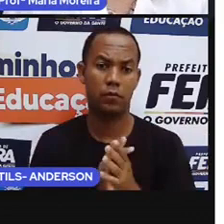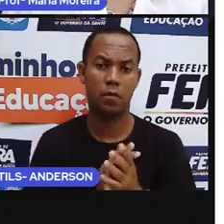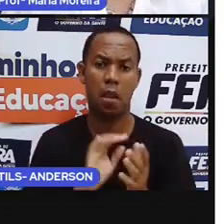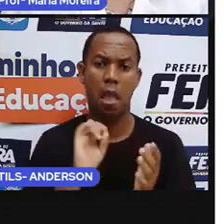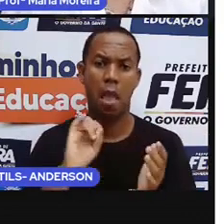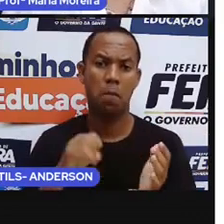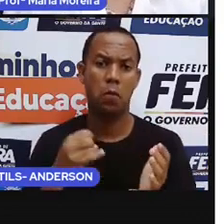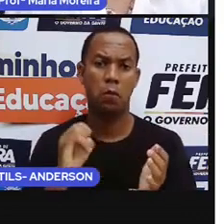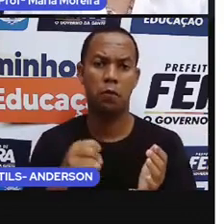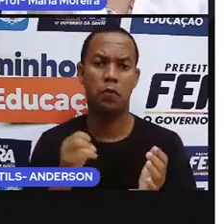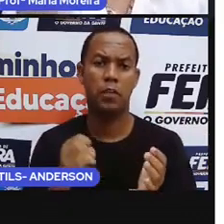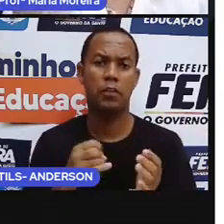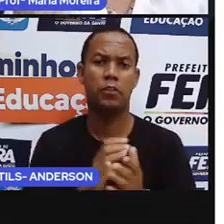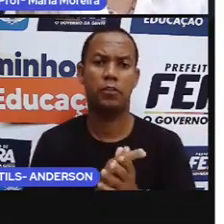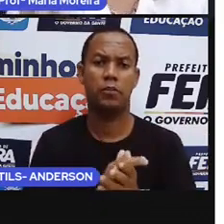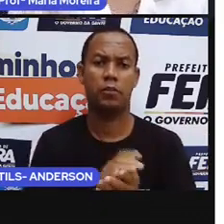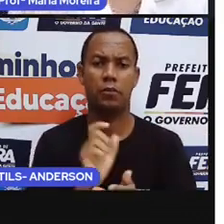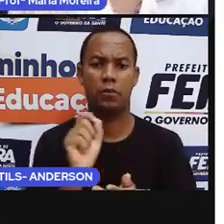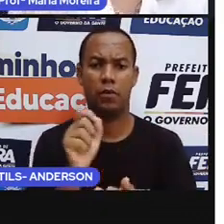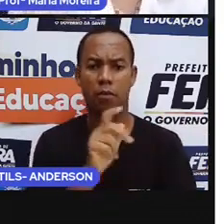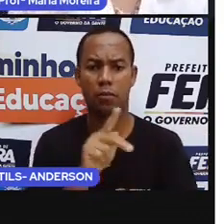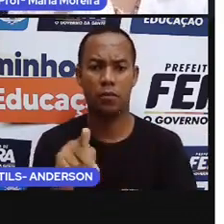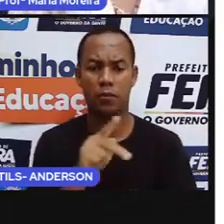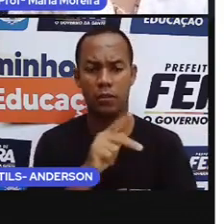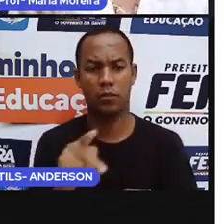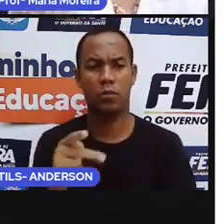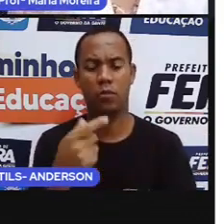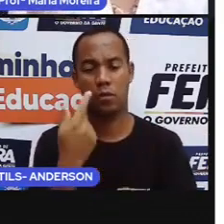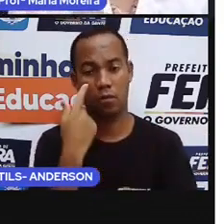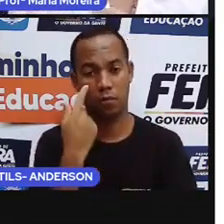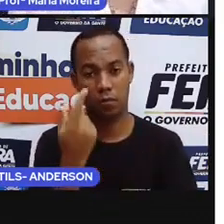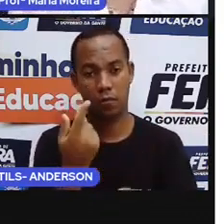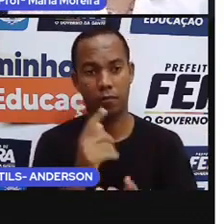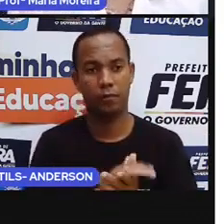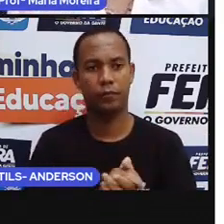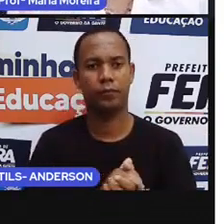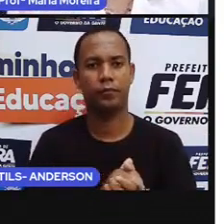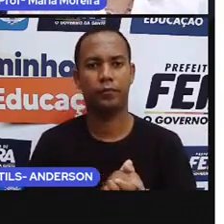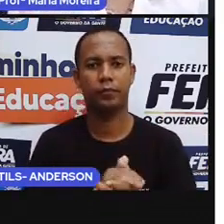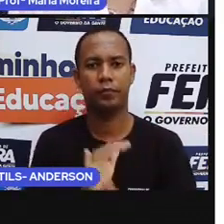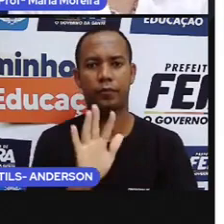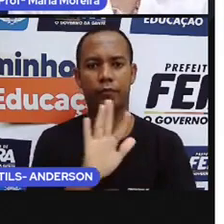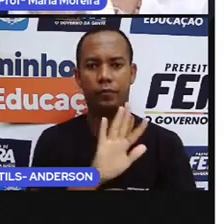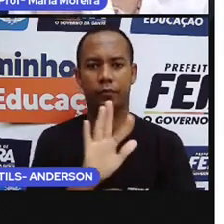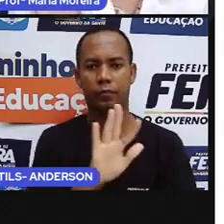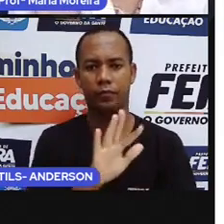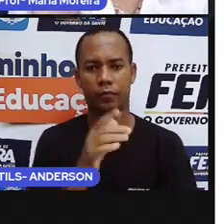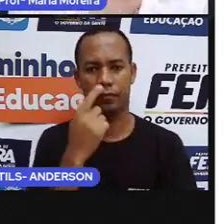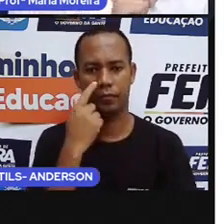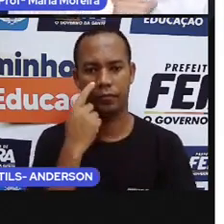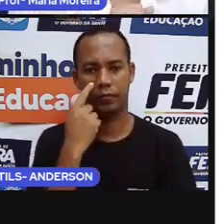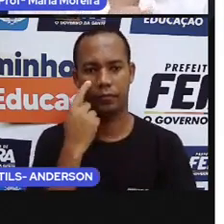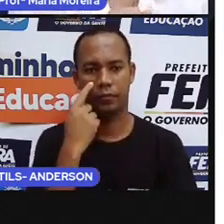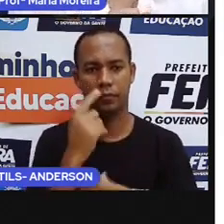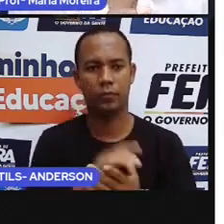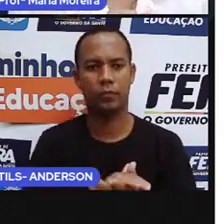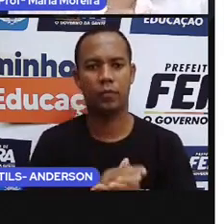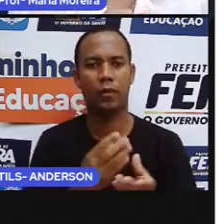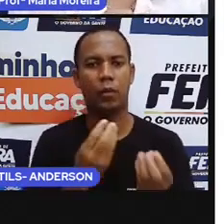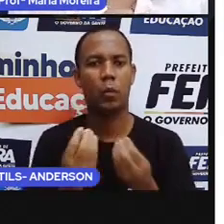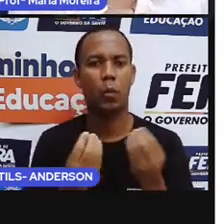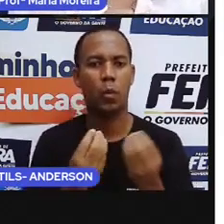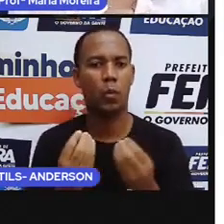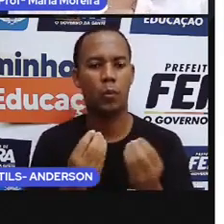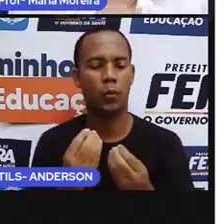aí a aula da ProMaria e, tá? A ProMaria vai lançar um vídeo para vocês, onde vamos fazer